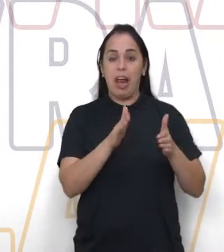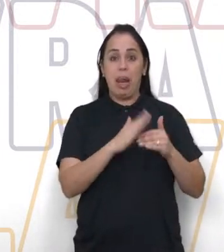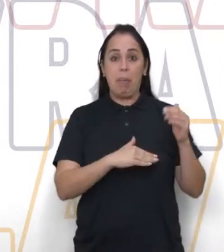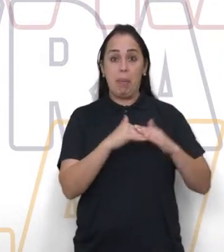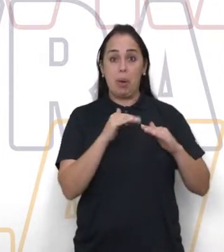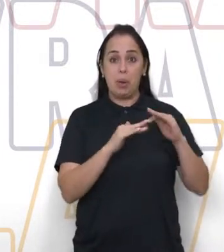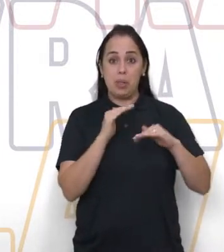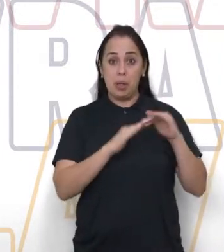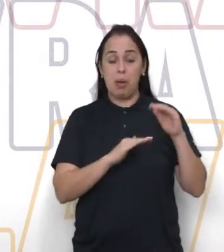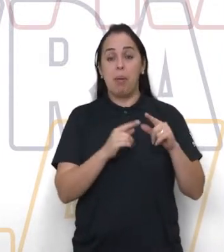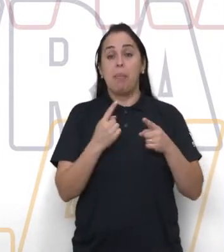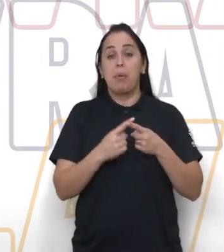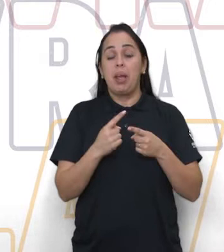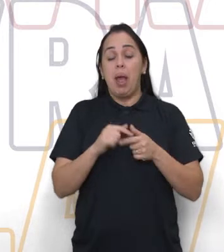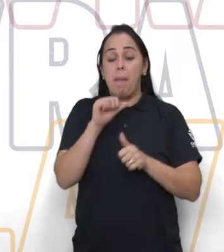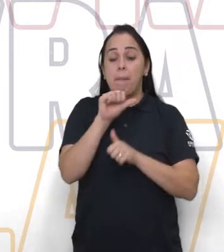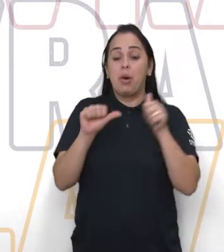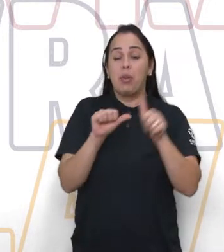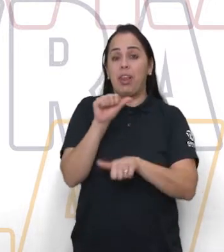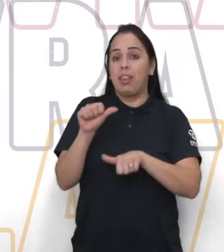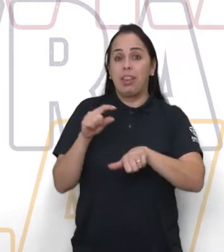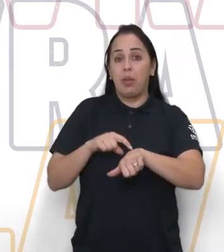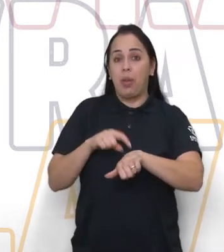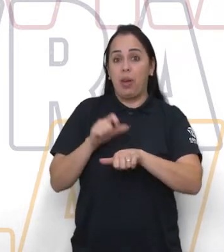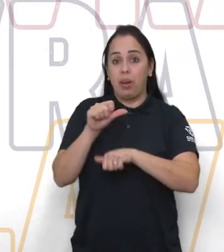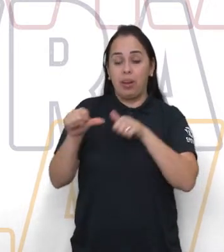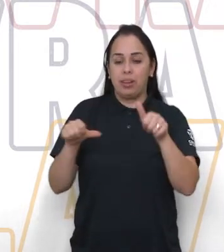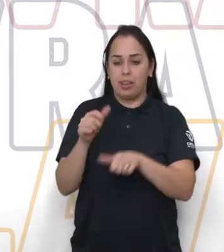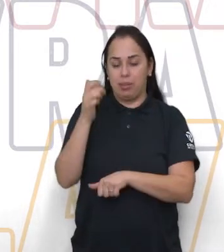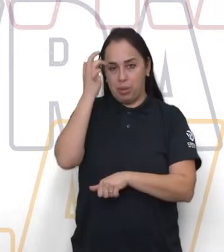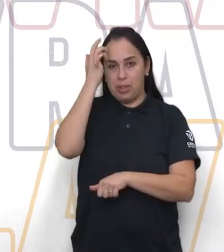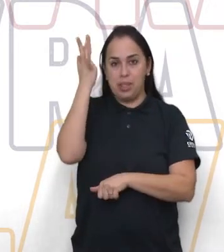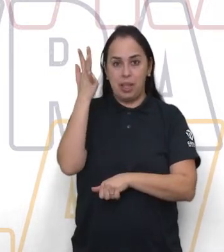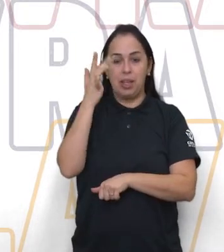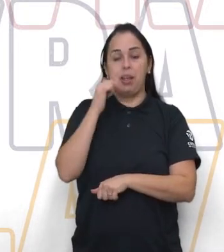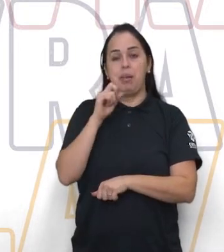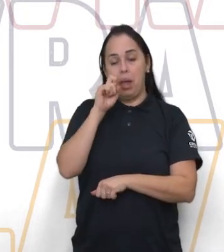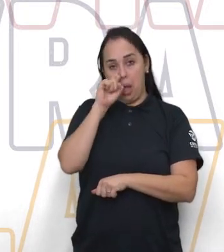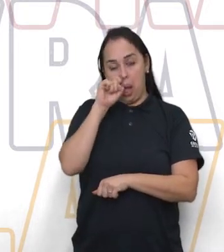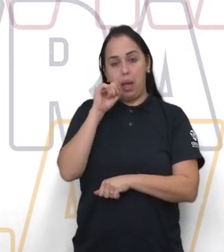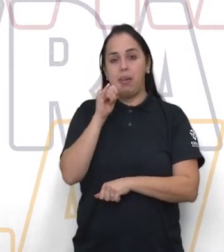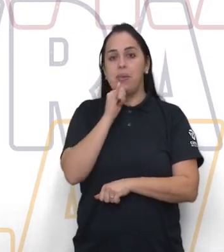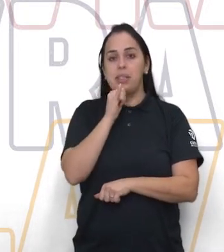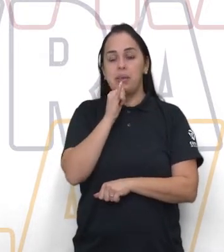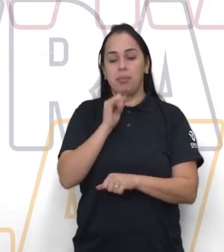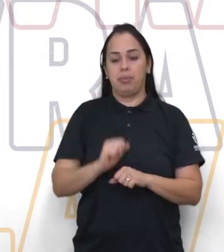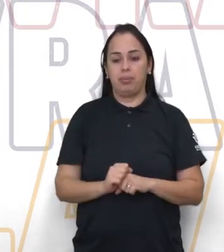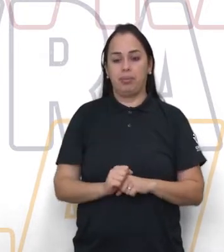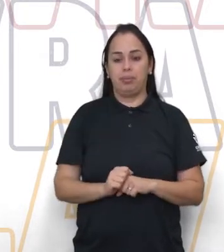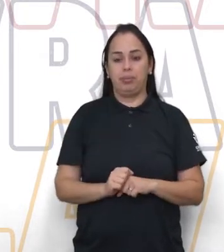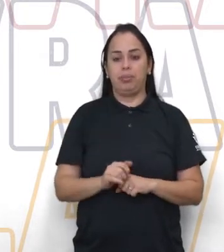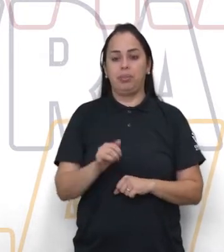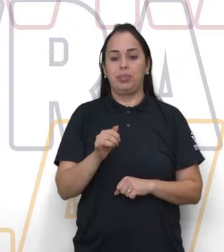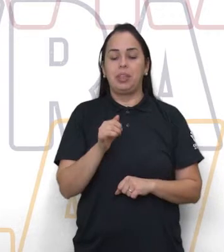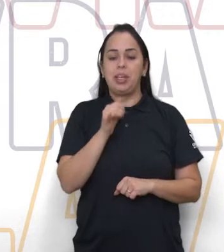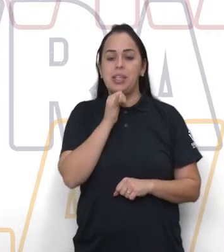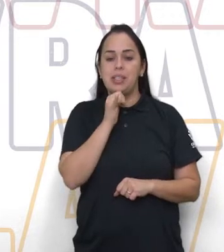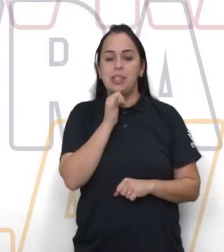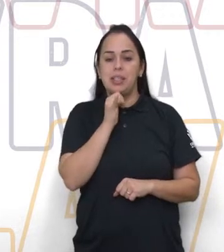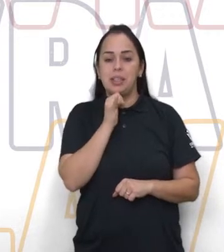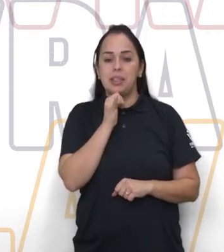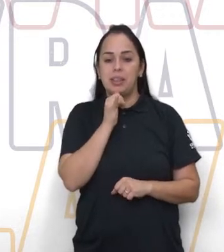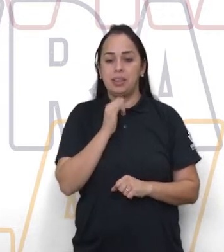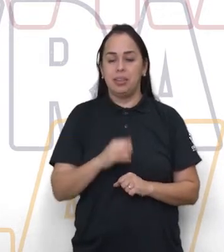futuro por elas mudam muito um exemplo muito fácil de entender é uma provocação